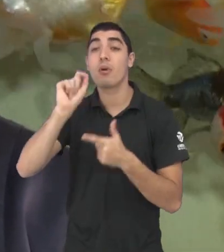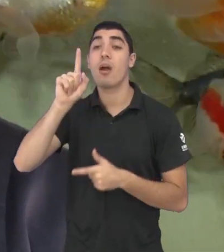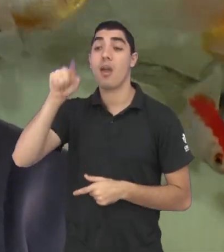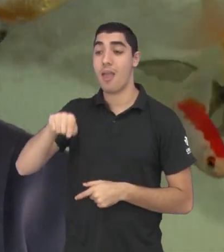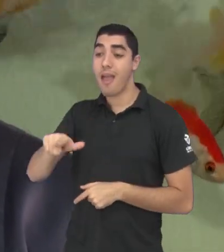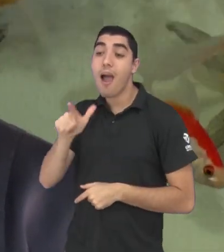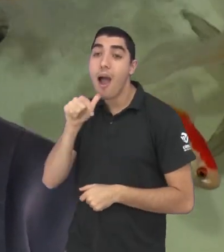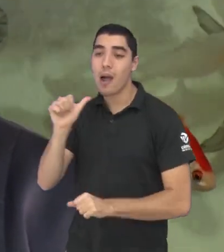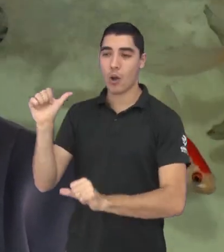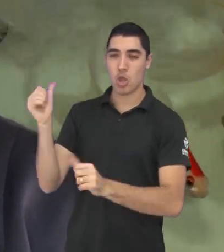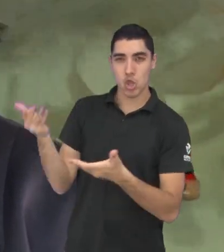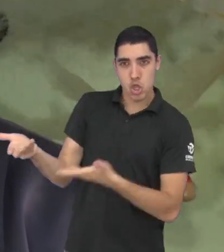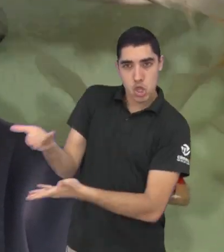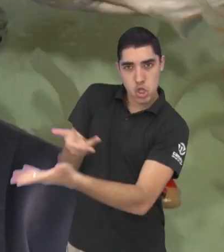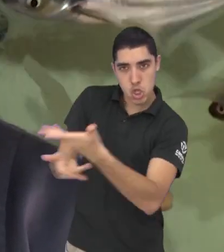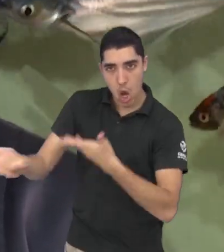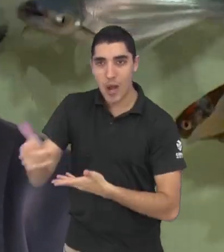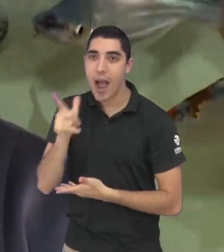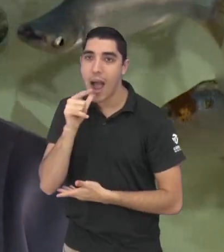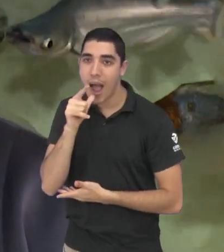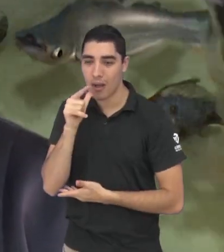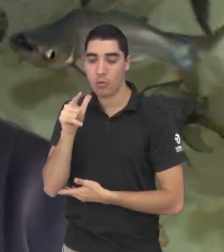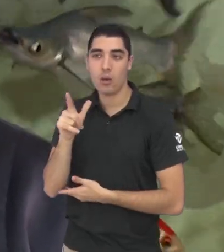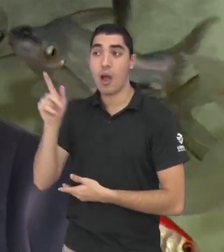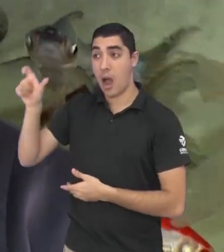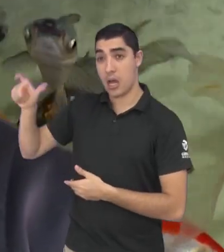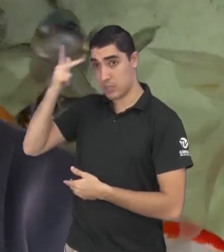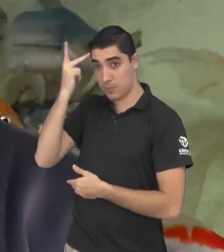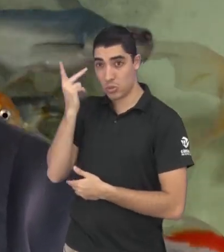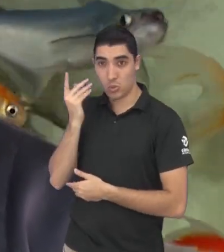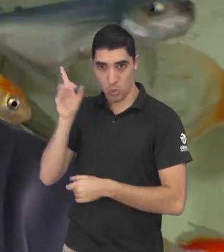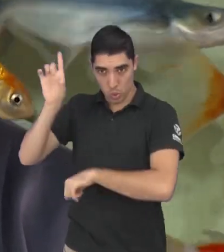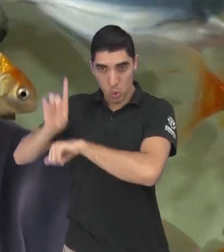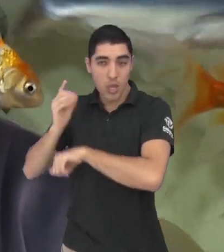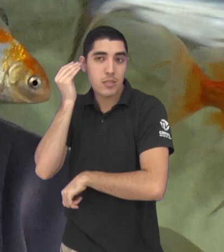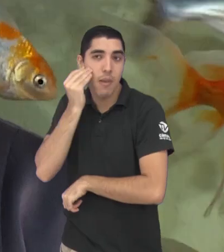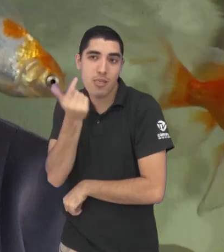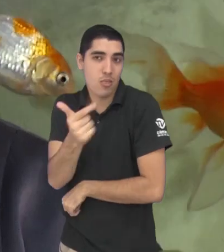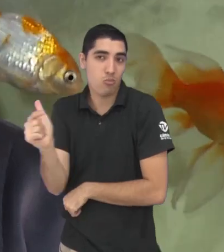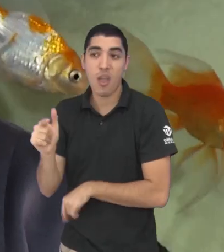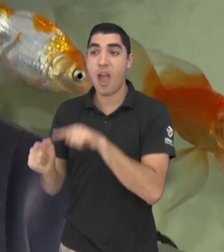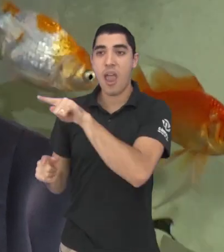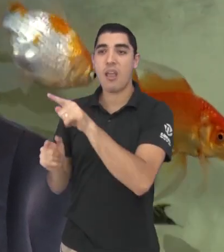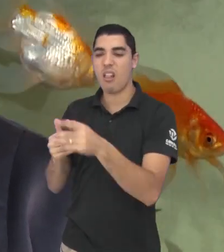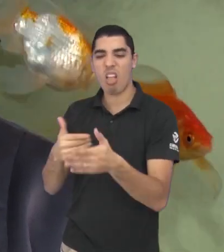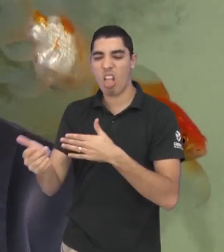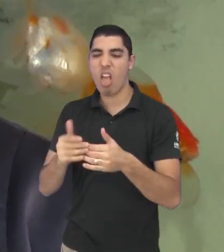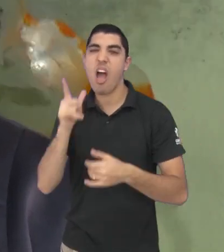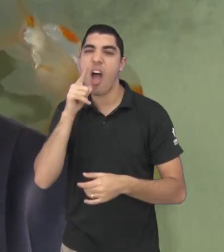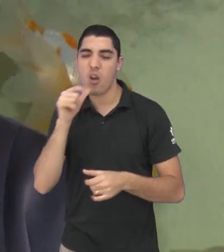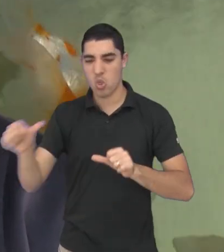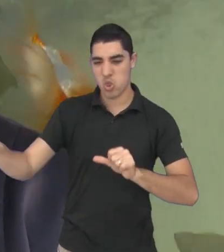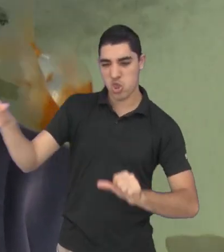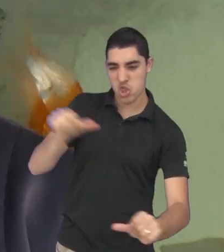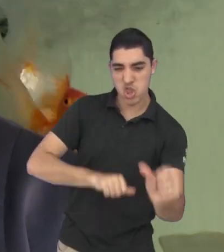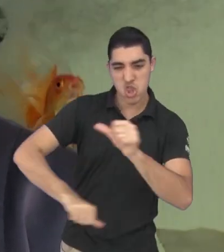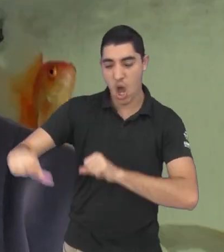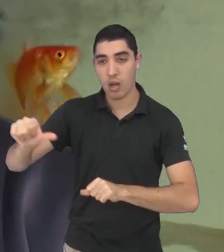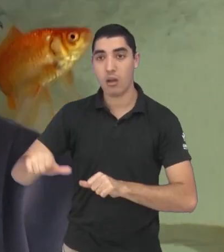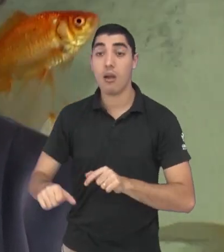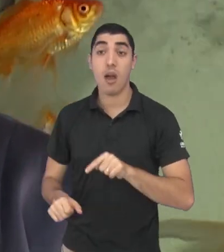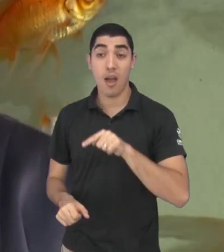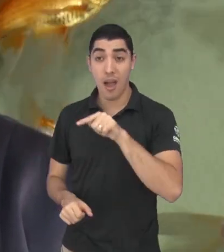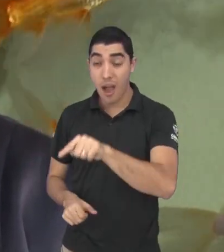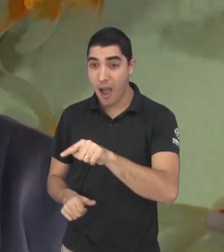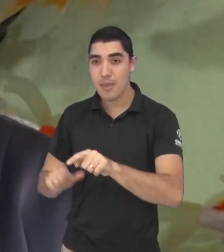água feita errada. Normalmente, tutores que não têm uma experiência grande e não fazem uma pesquisa, trocam a água de uma vez e isso